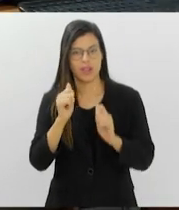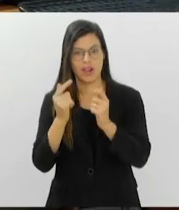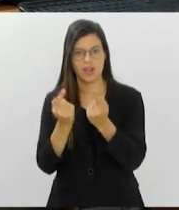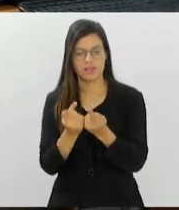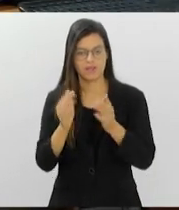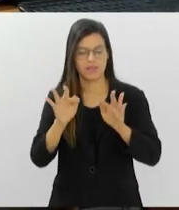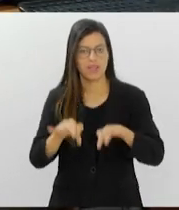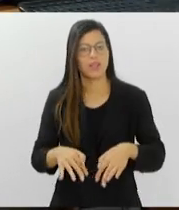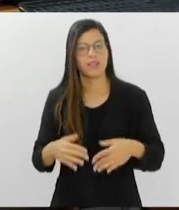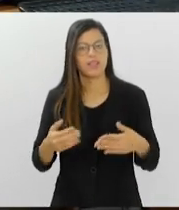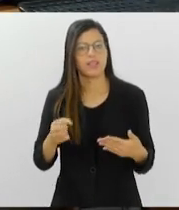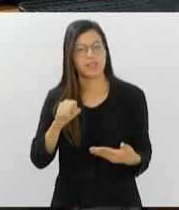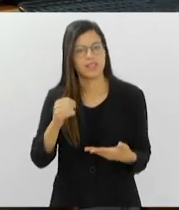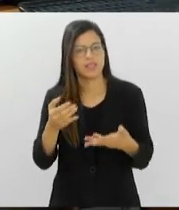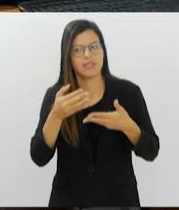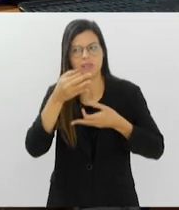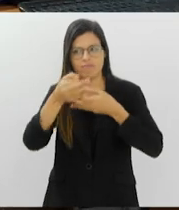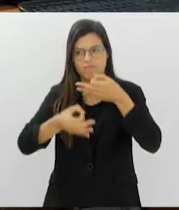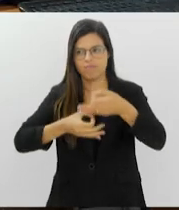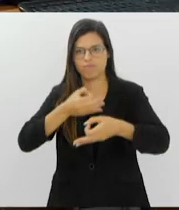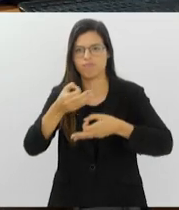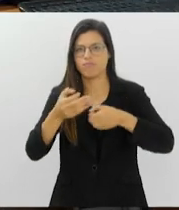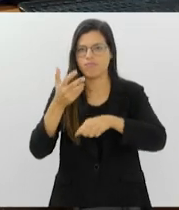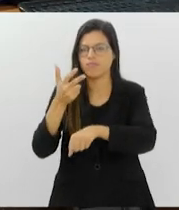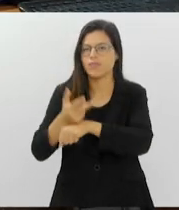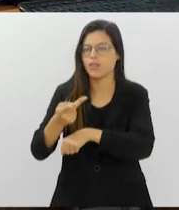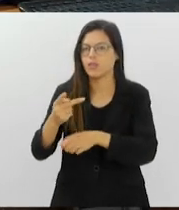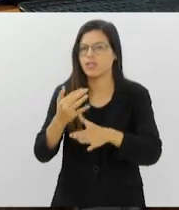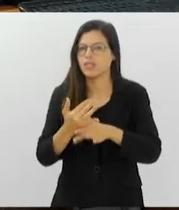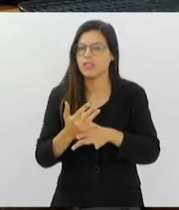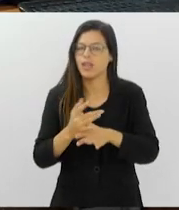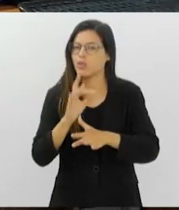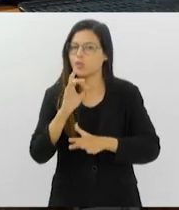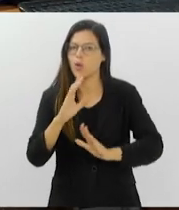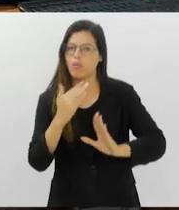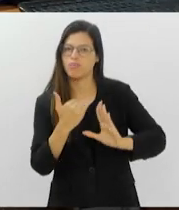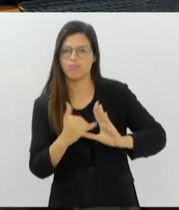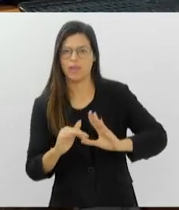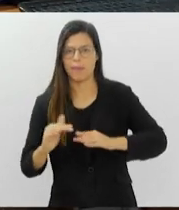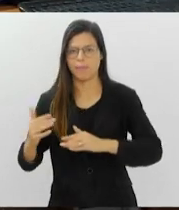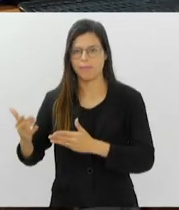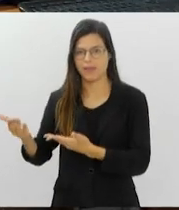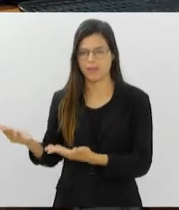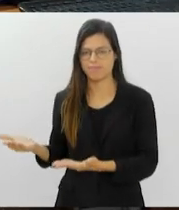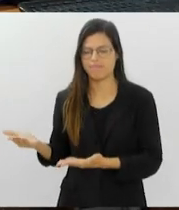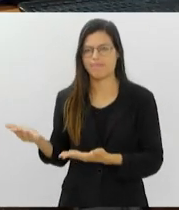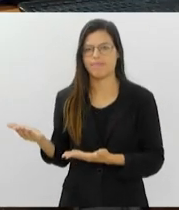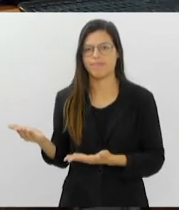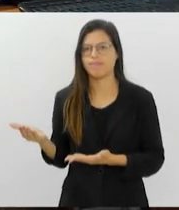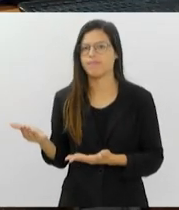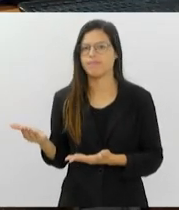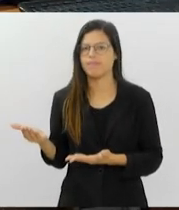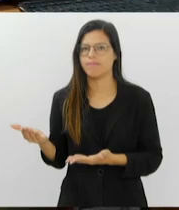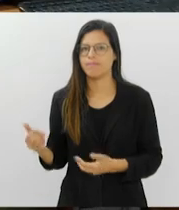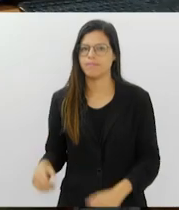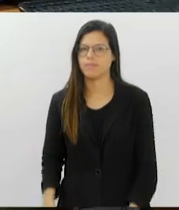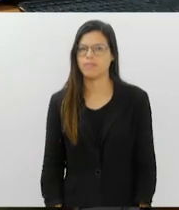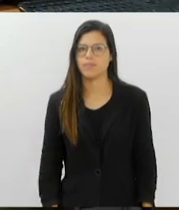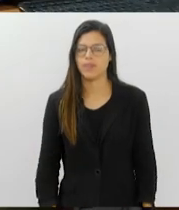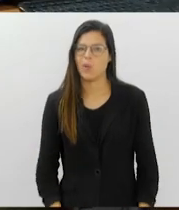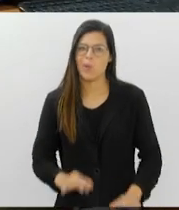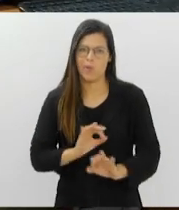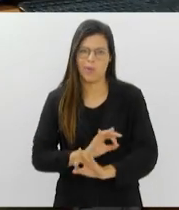Se você quiser enviar sugestões ou ouvidos aí da sua cidade, é só acessar nosso e-mail, tvalerje, arroba, alerje.rj.gov.br.